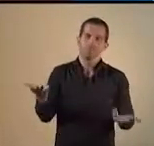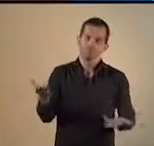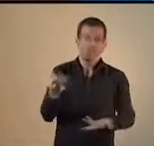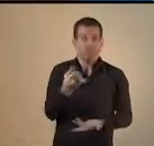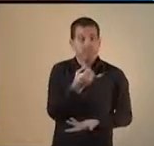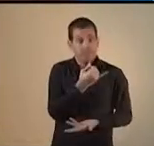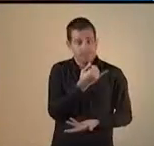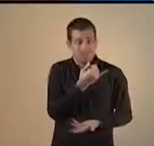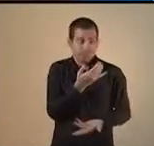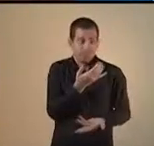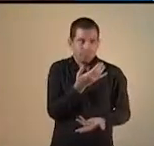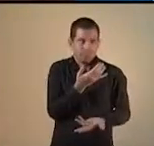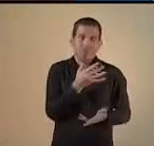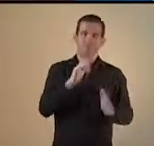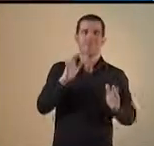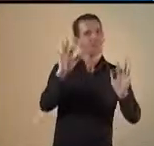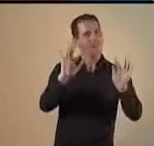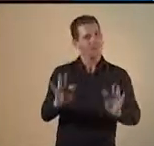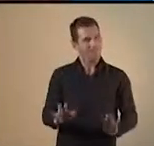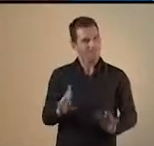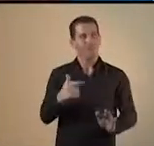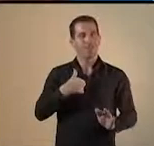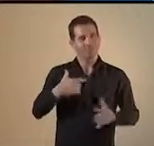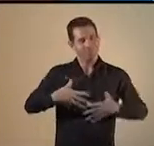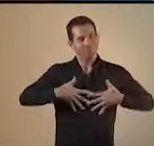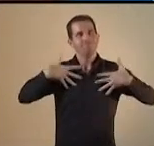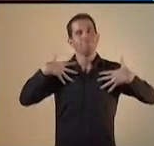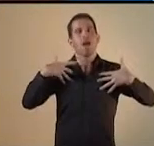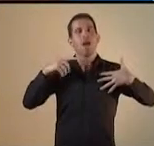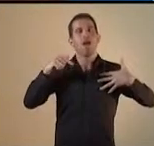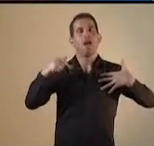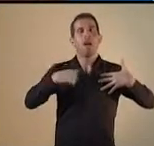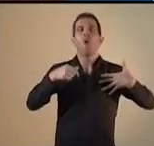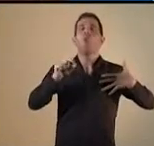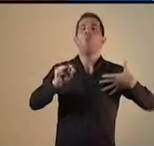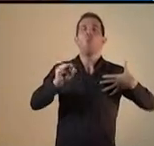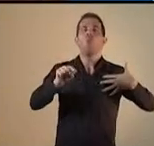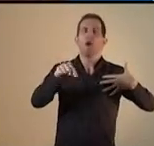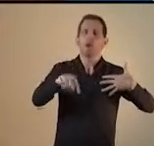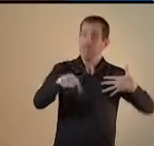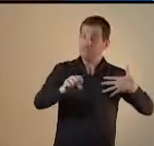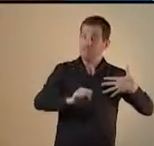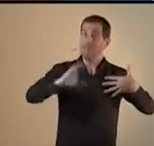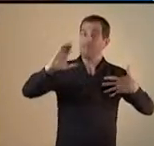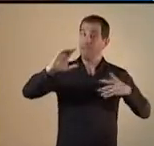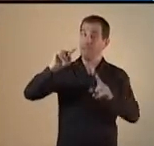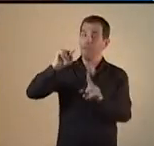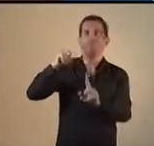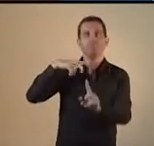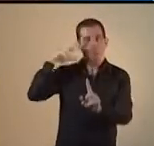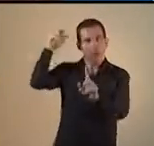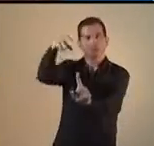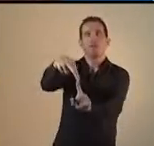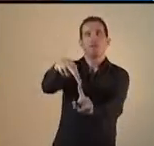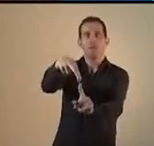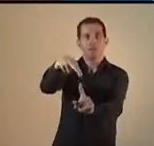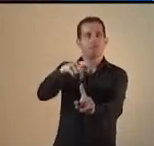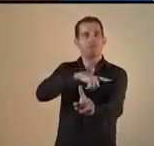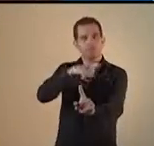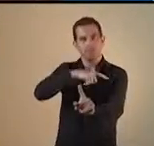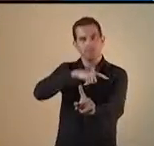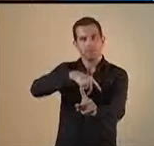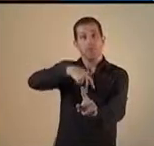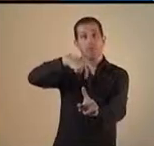com muito orgulho, até com muita satisfação, eu digo isso mais uma vez. Santa Catarina partiu à frente. Santa Catarina é